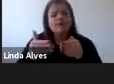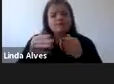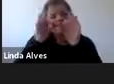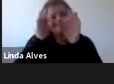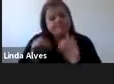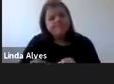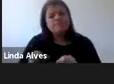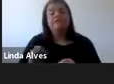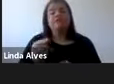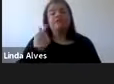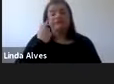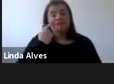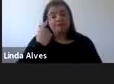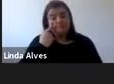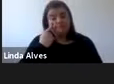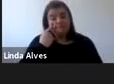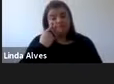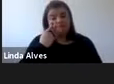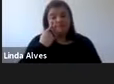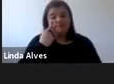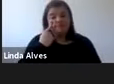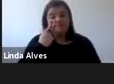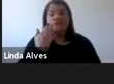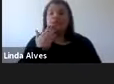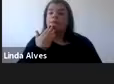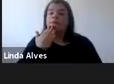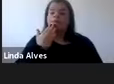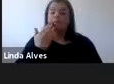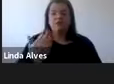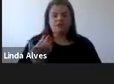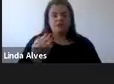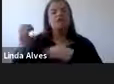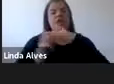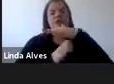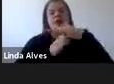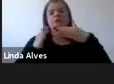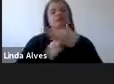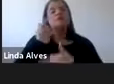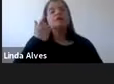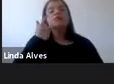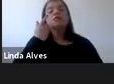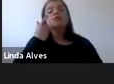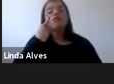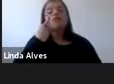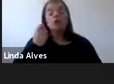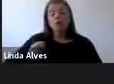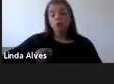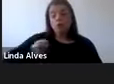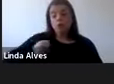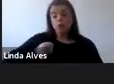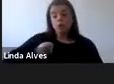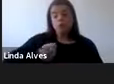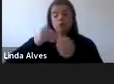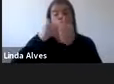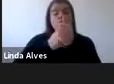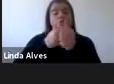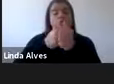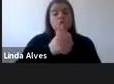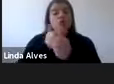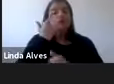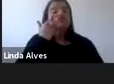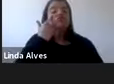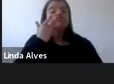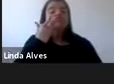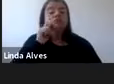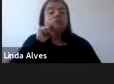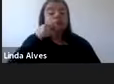resultados estão aí, nós pedimos para a empresa, inclusive, números confidenciais, e a empresa nos passou ontem alguns números, falou assim,